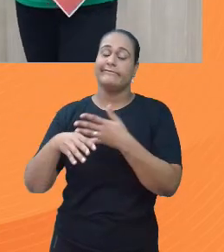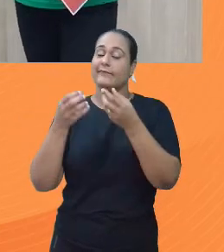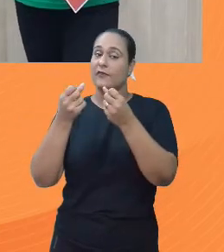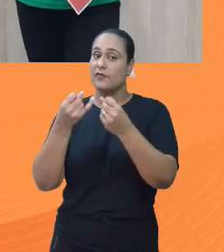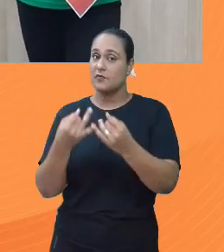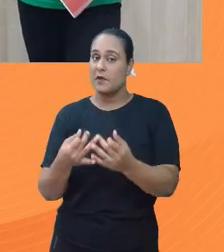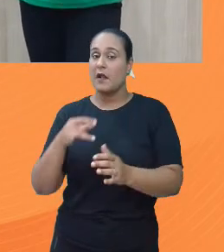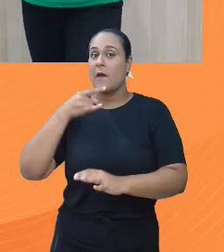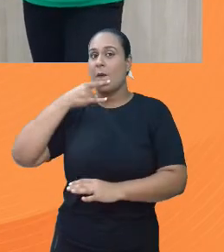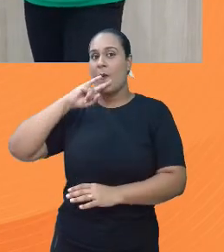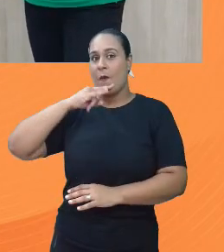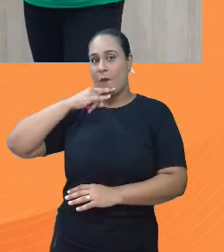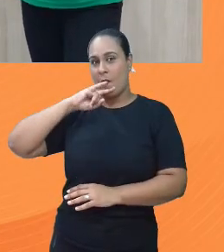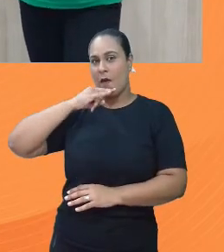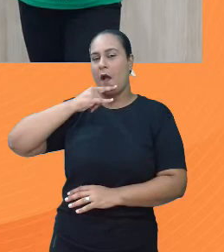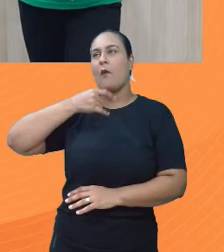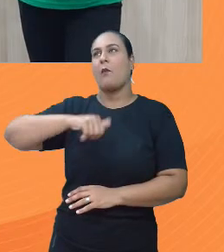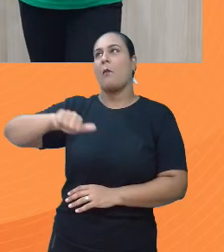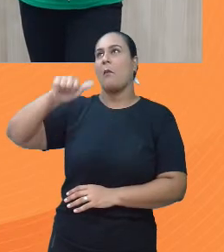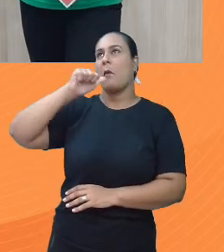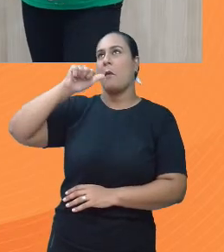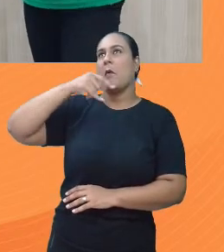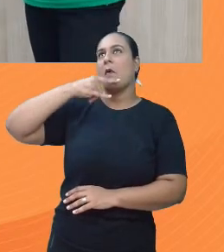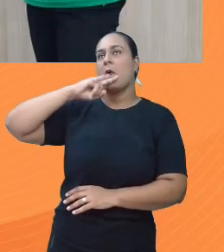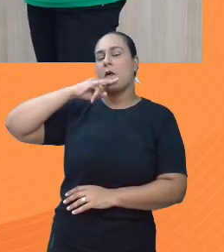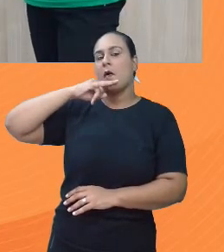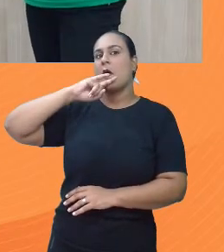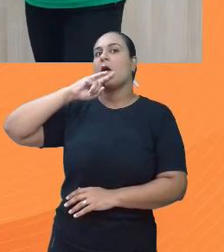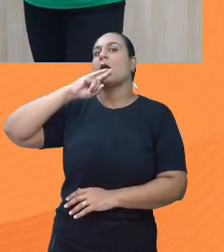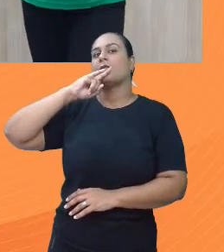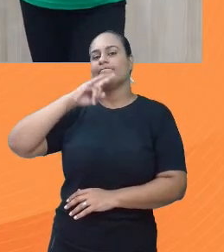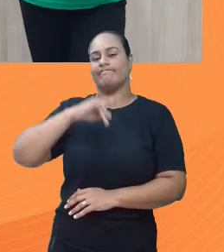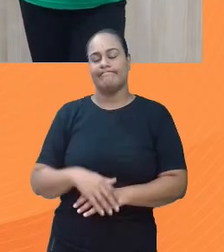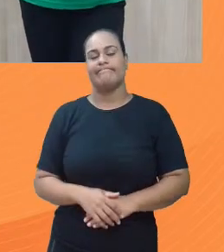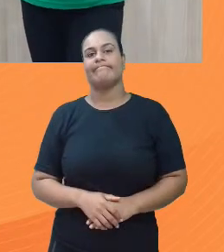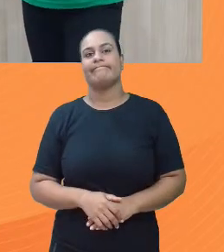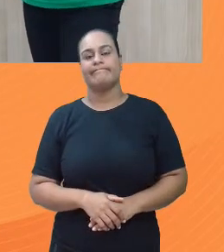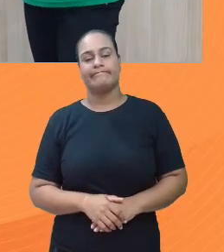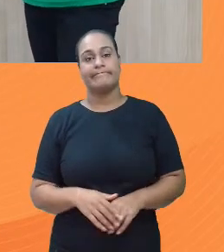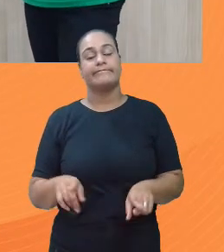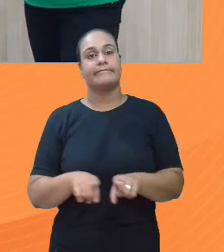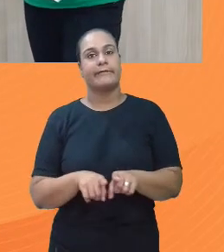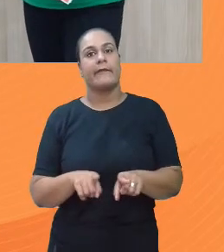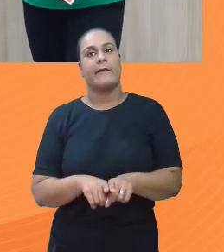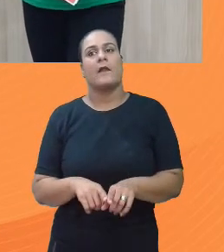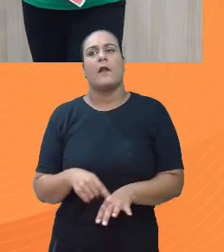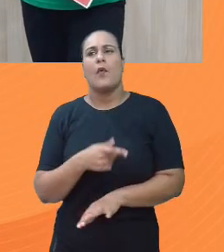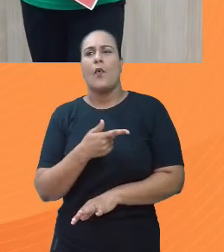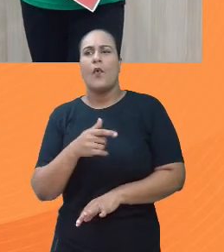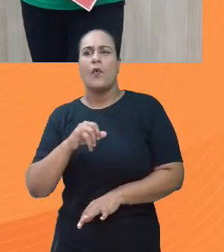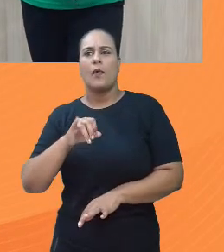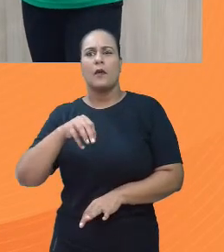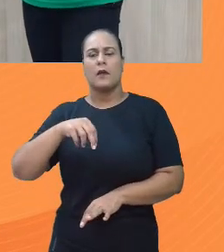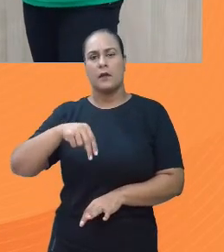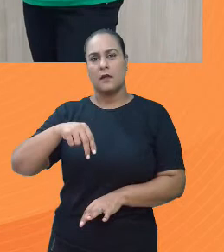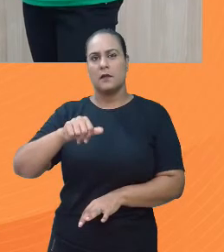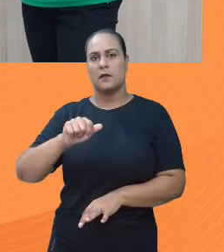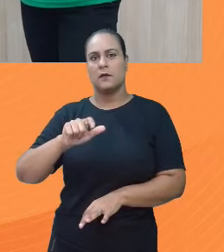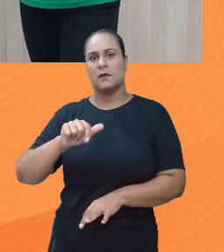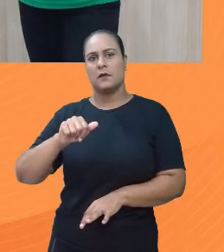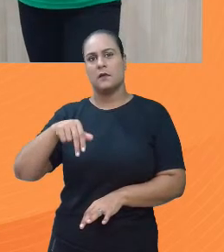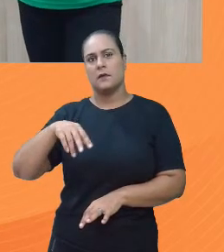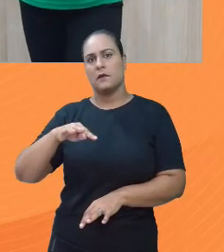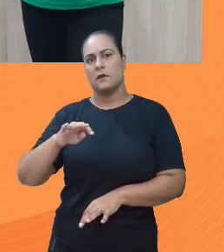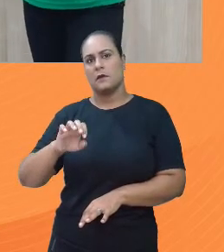questão do álcool. Então, o álcool está classificado aí e também a questão de alguns inalantes, né, que também